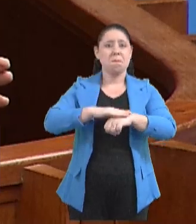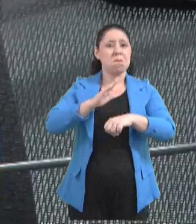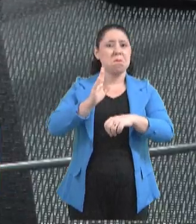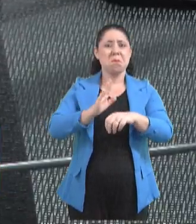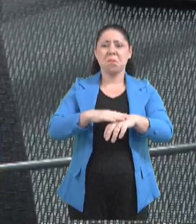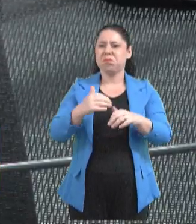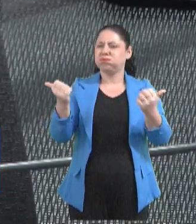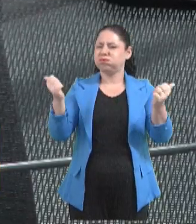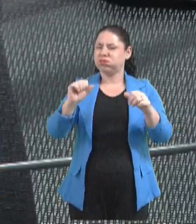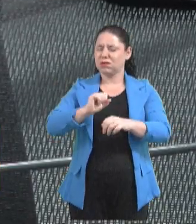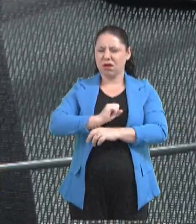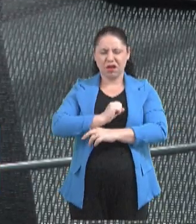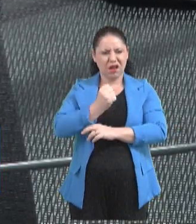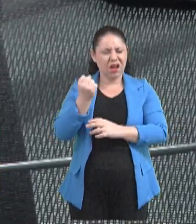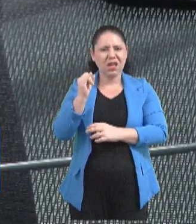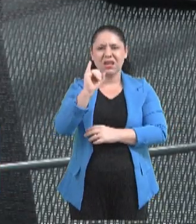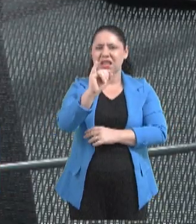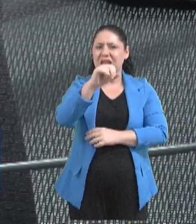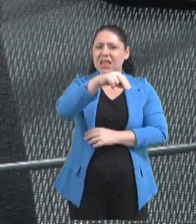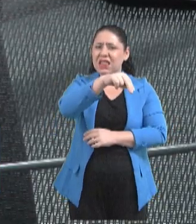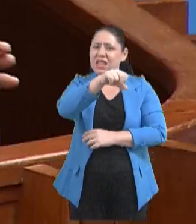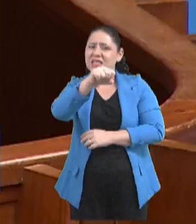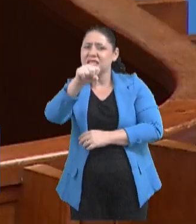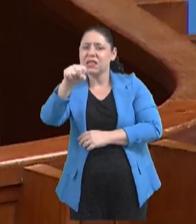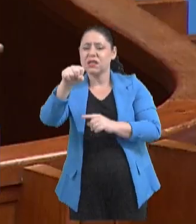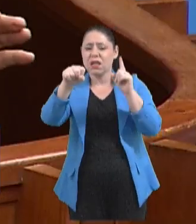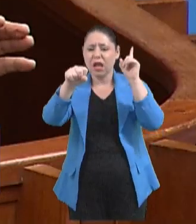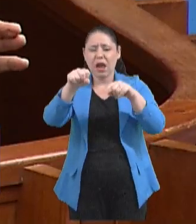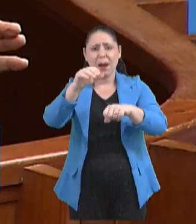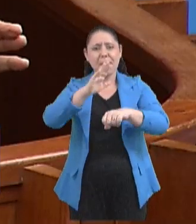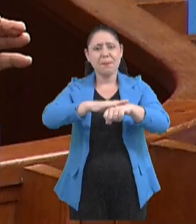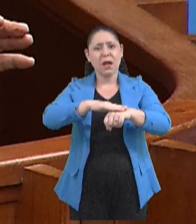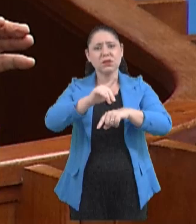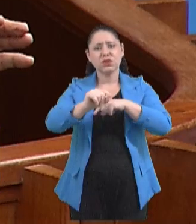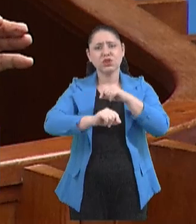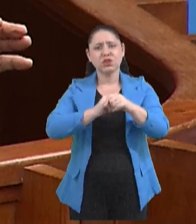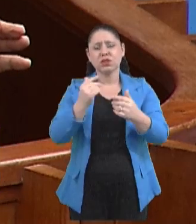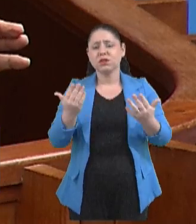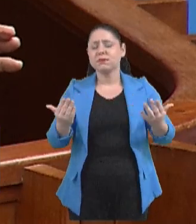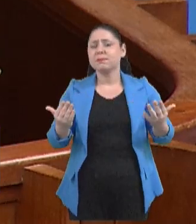absurdos do INSS, com mais de